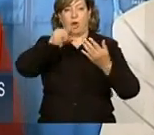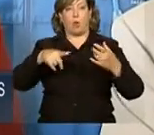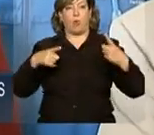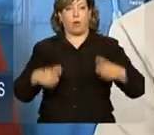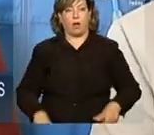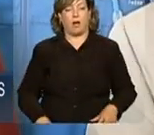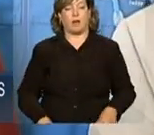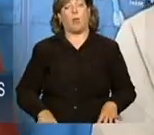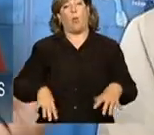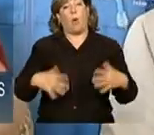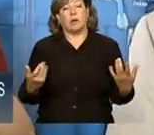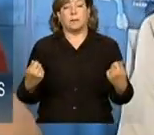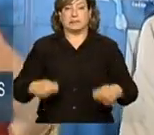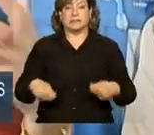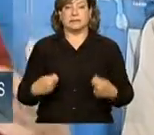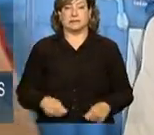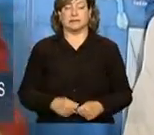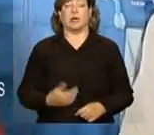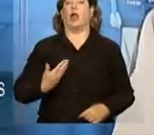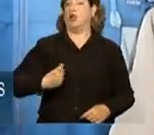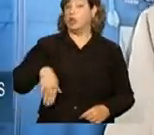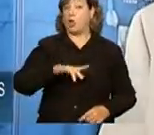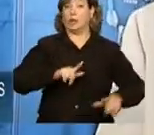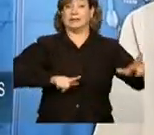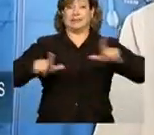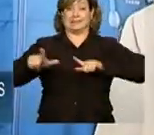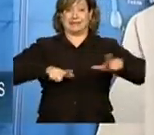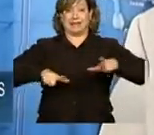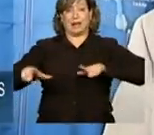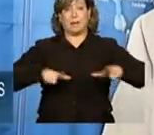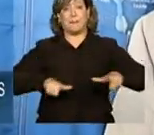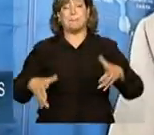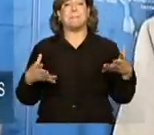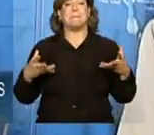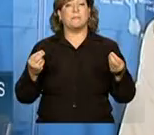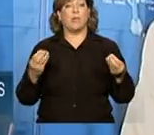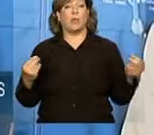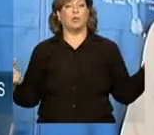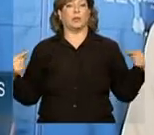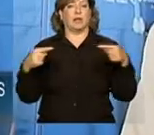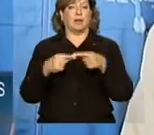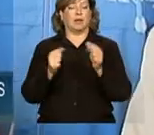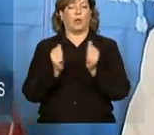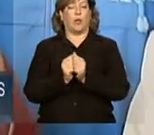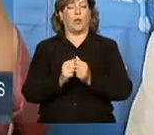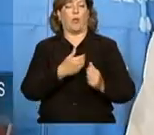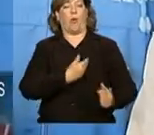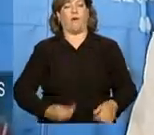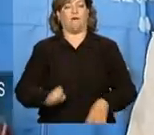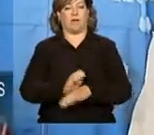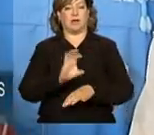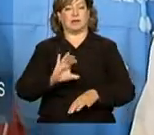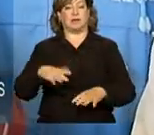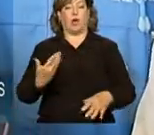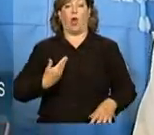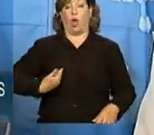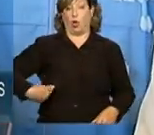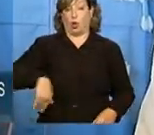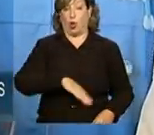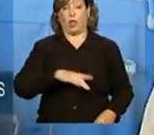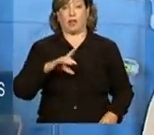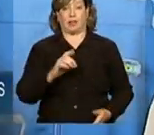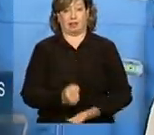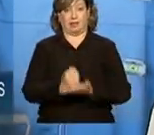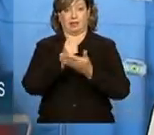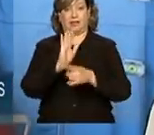o caso. A gente trabalha muito ligado ao governo do Estado. Então, a nossa Defesa Civil